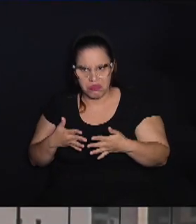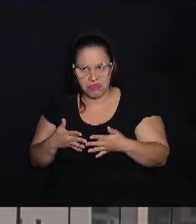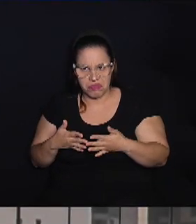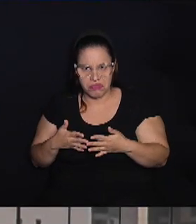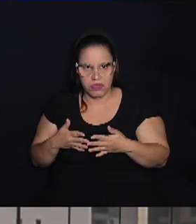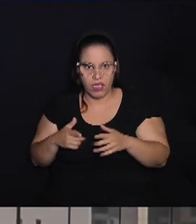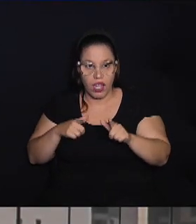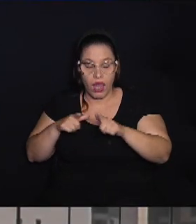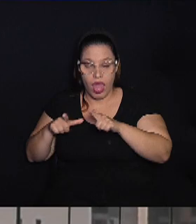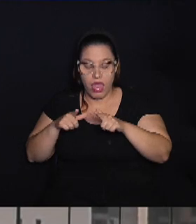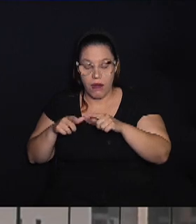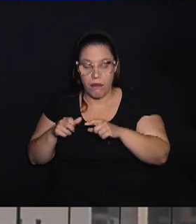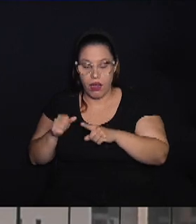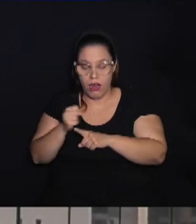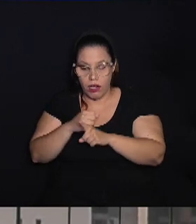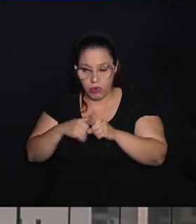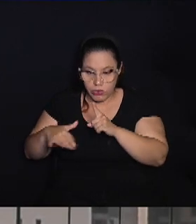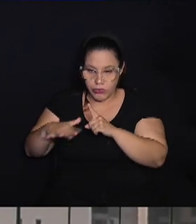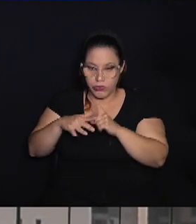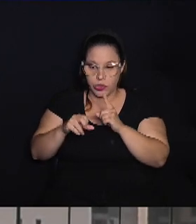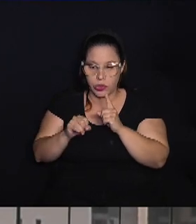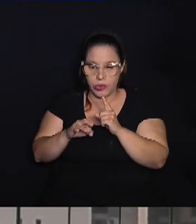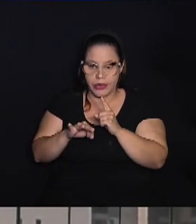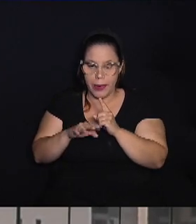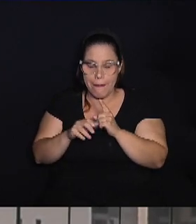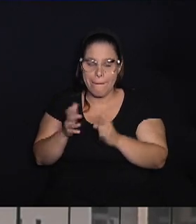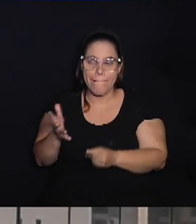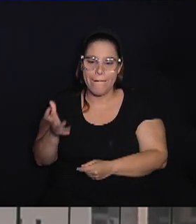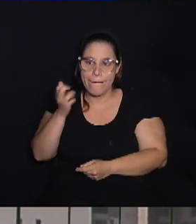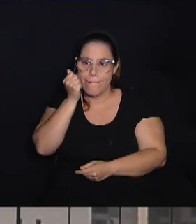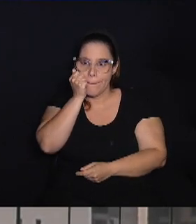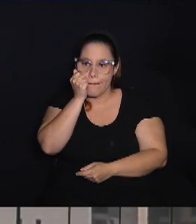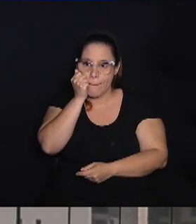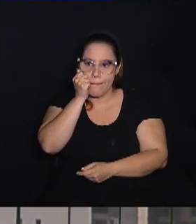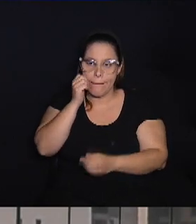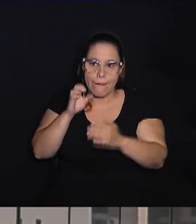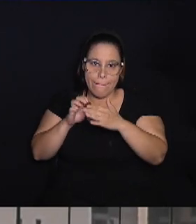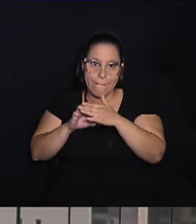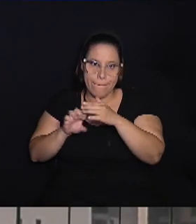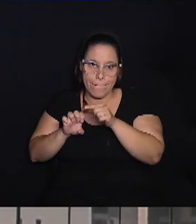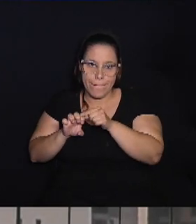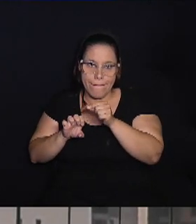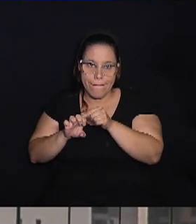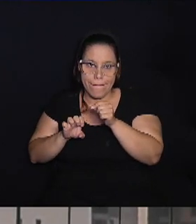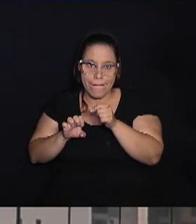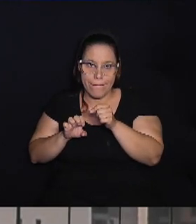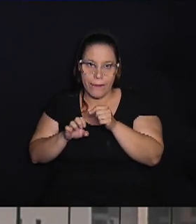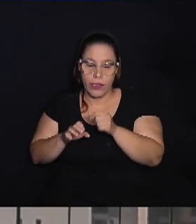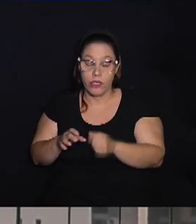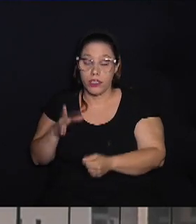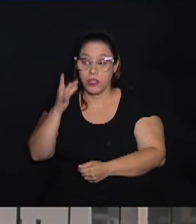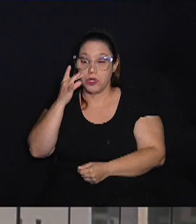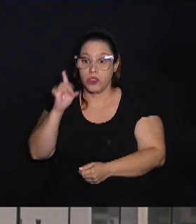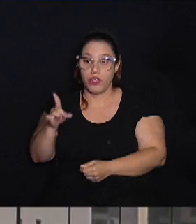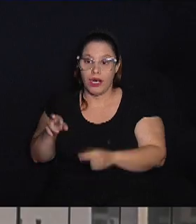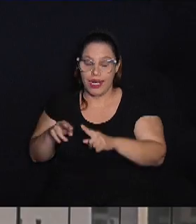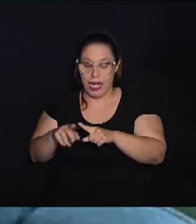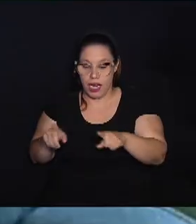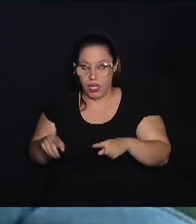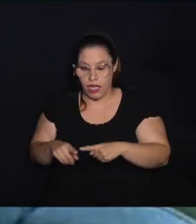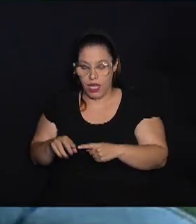trabalhos sociais também desse programa Adote uma Cooperativa, ou ele basicamente fica focado na infraestrutura?